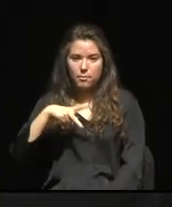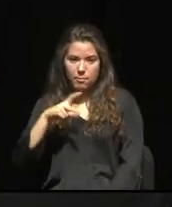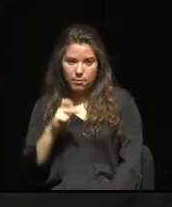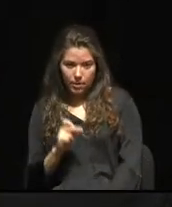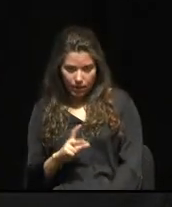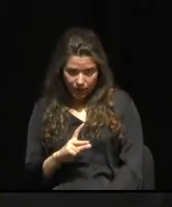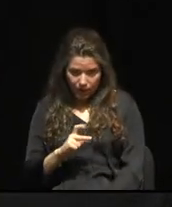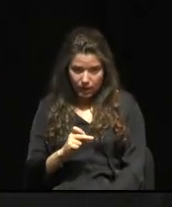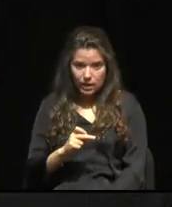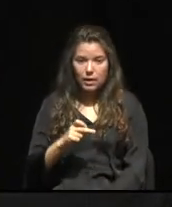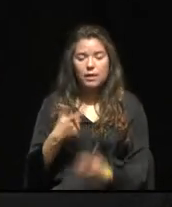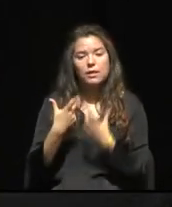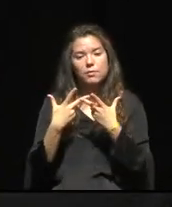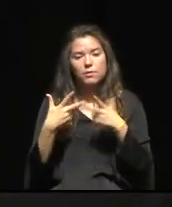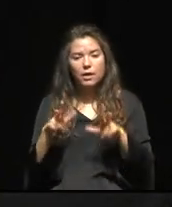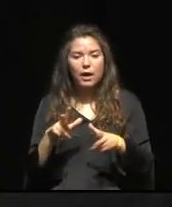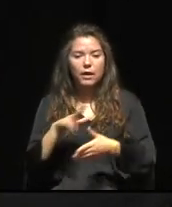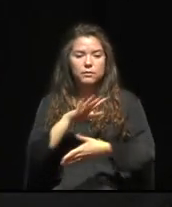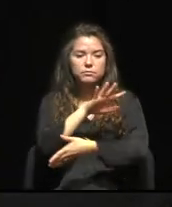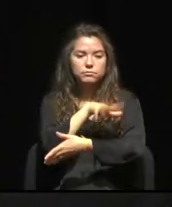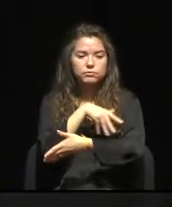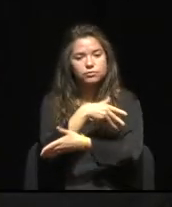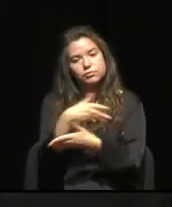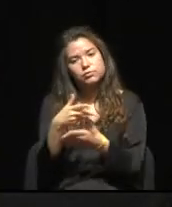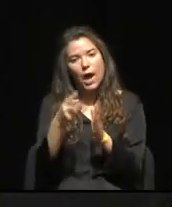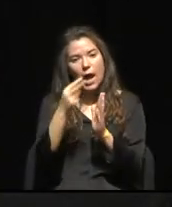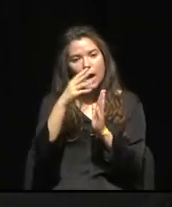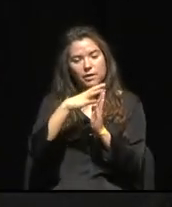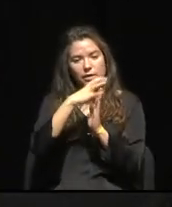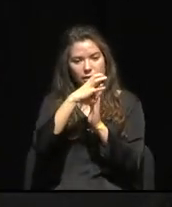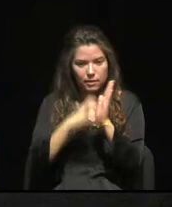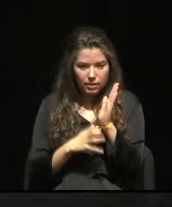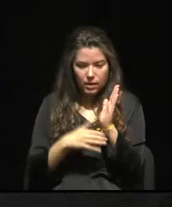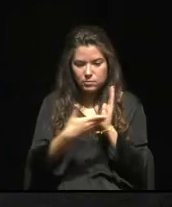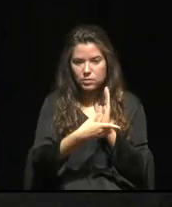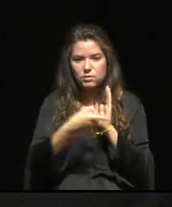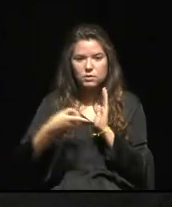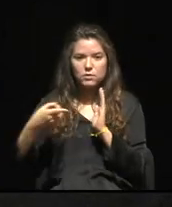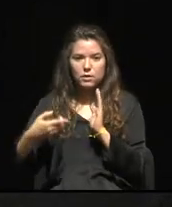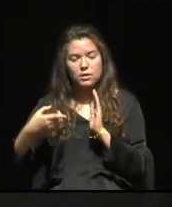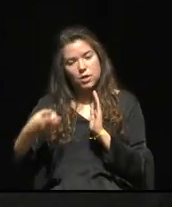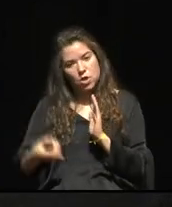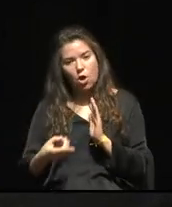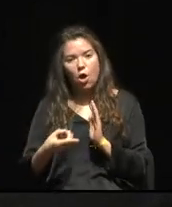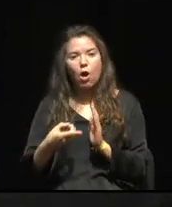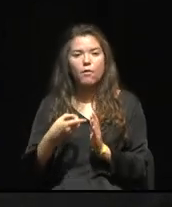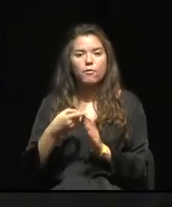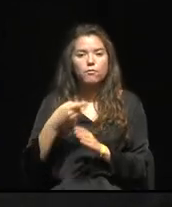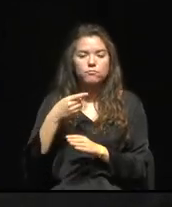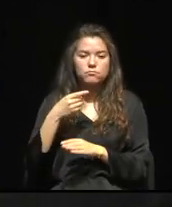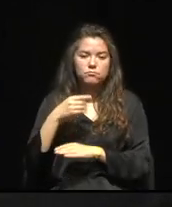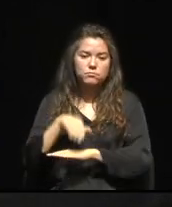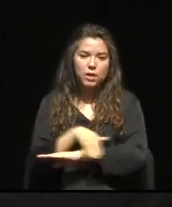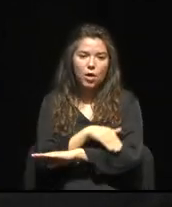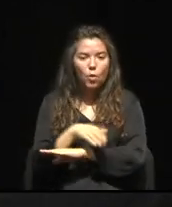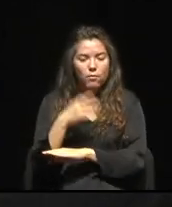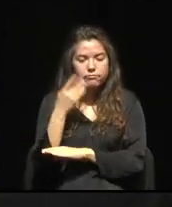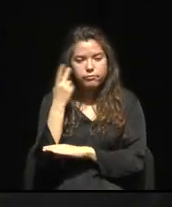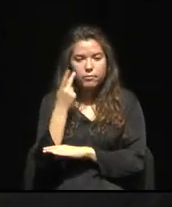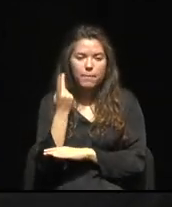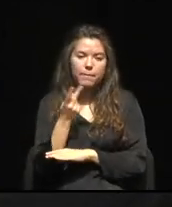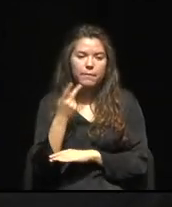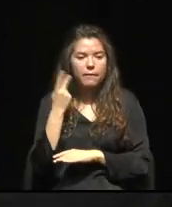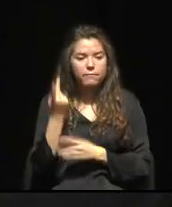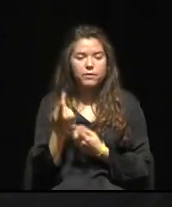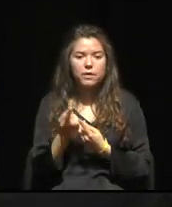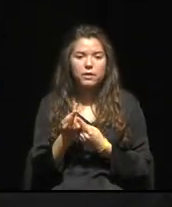Liberdade prosa e poesia em 1999 mendigos da vida romance em 2014 e contos de esperança